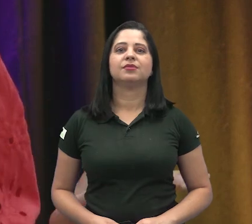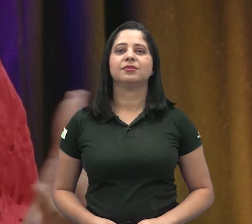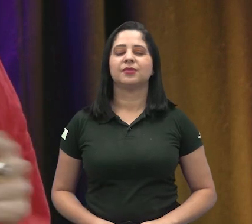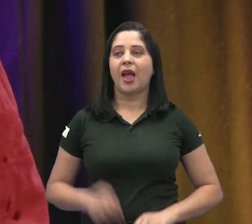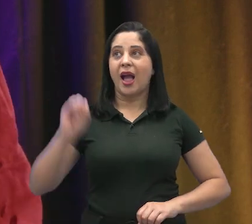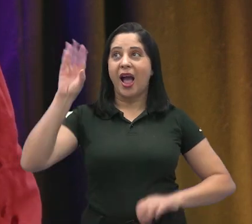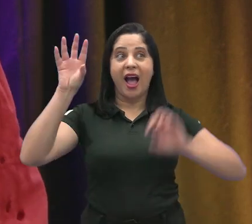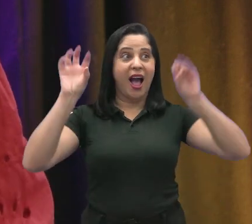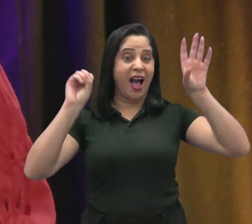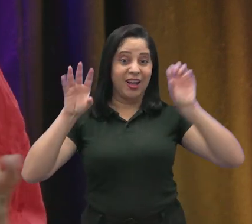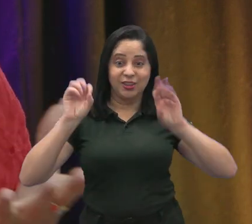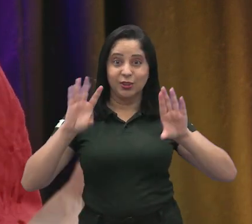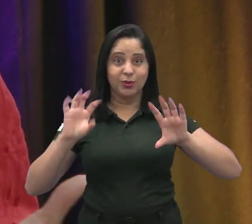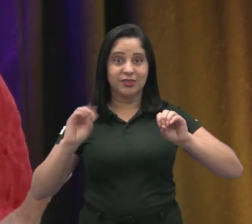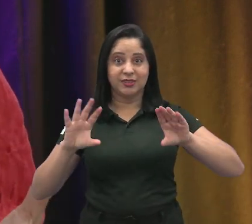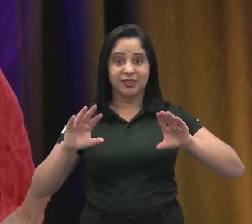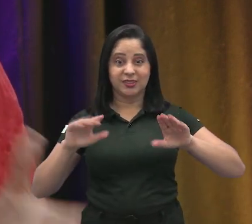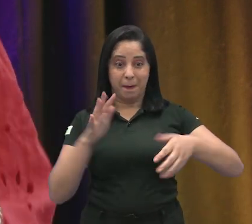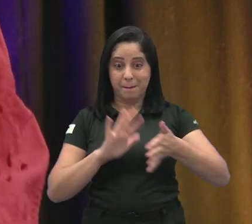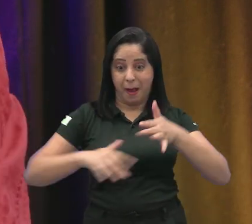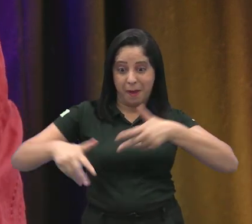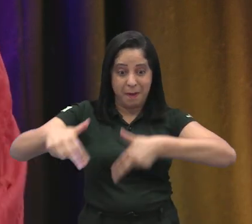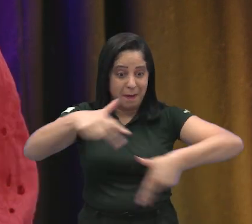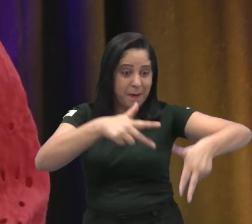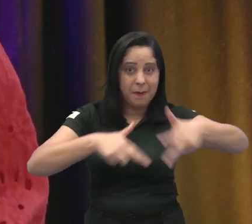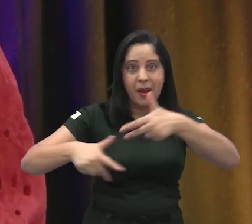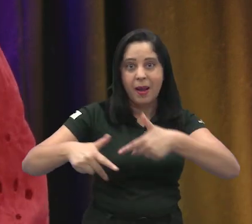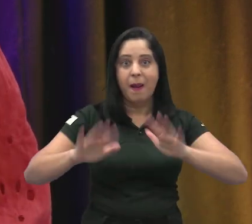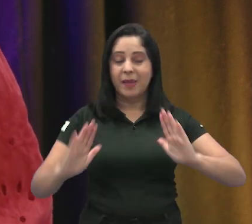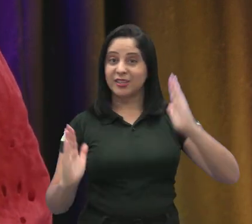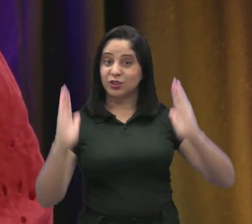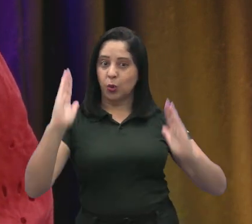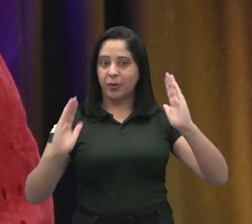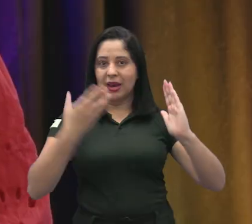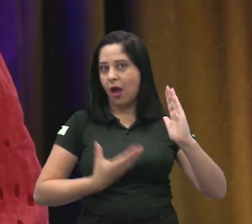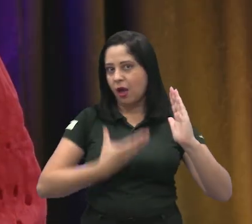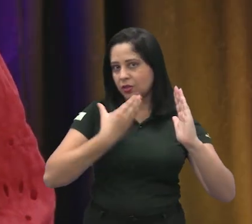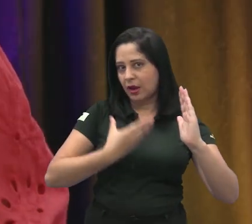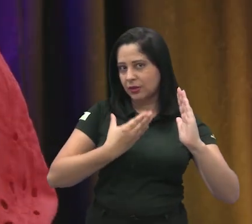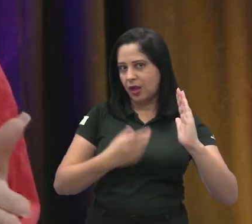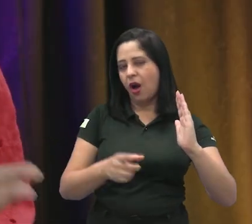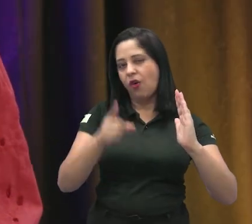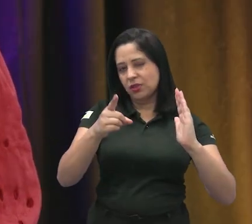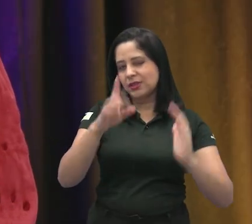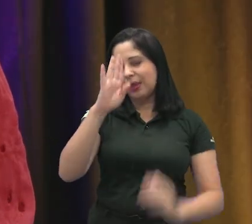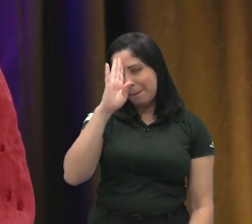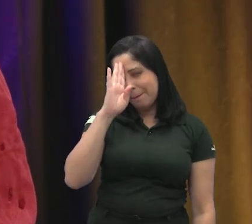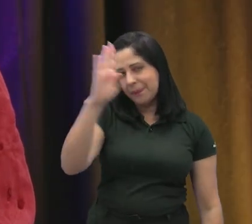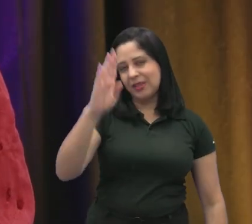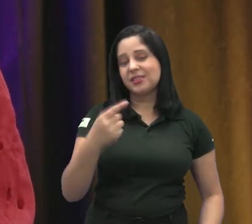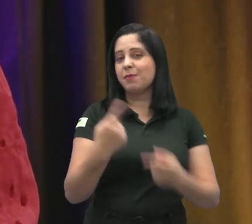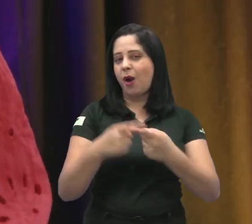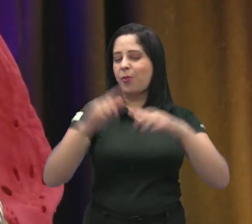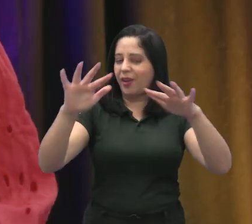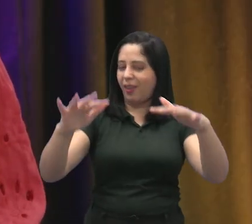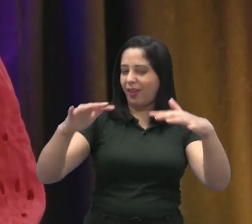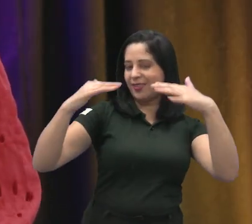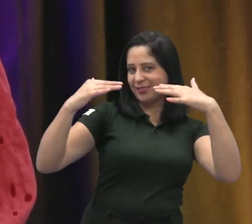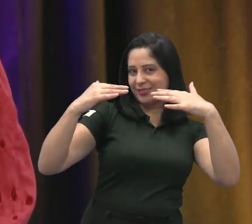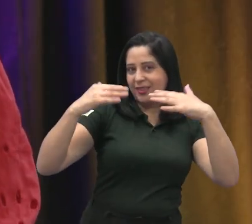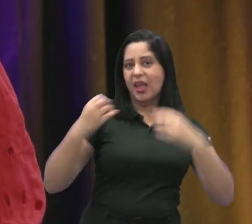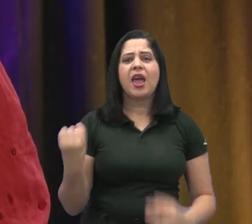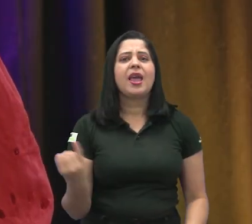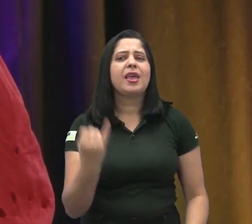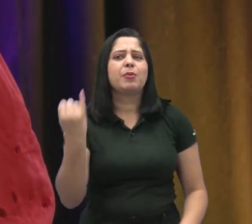As luzes piscam, a correria aumenta, mas neste Natal, a prioridade é você que sempre nos acompanha. E, gente, a